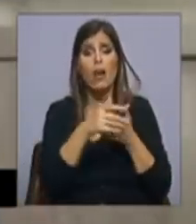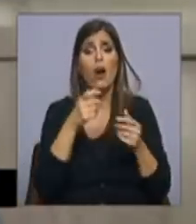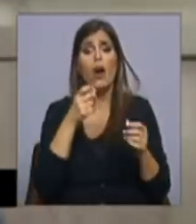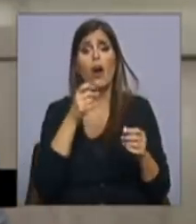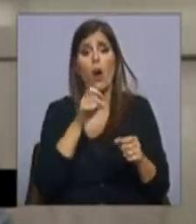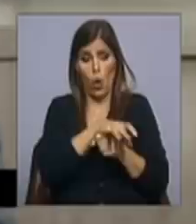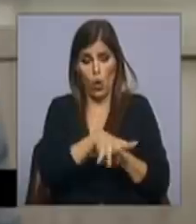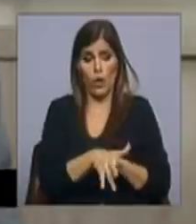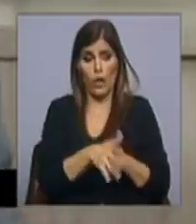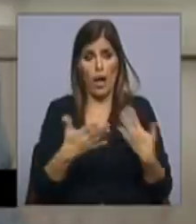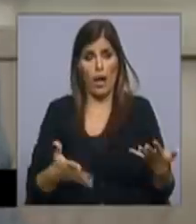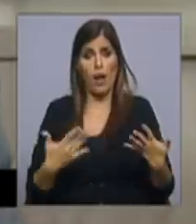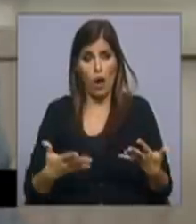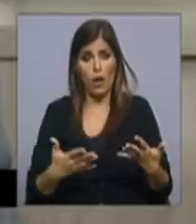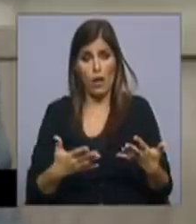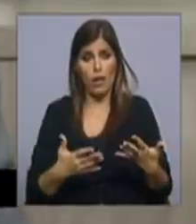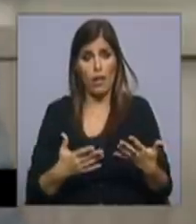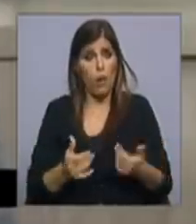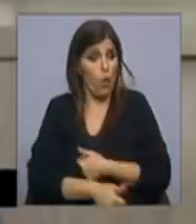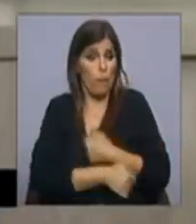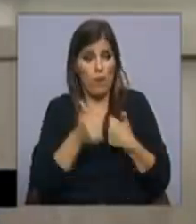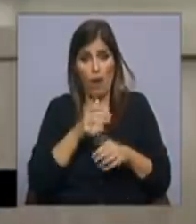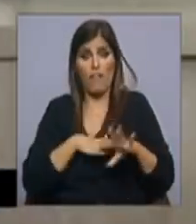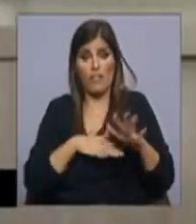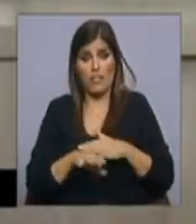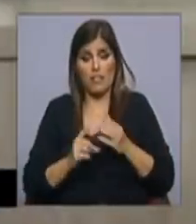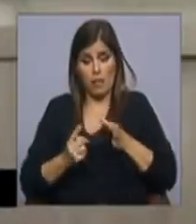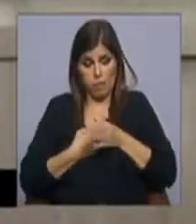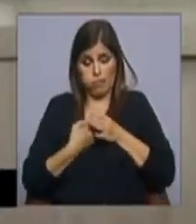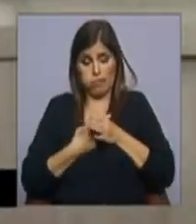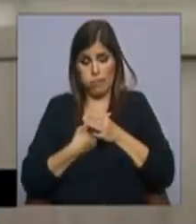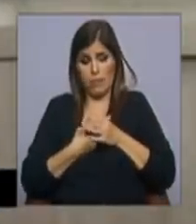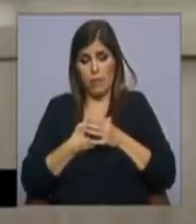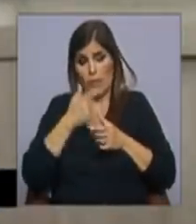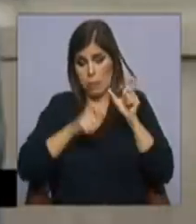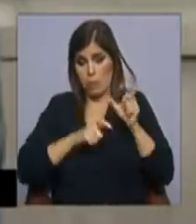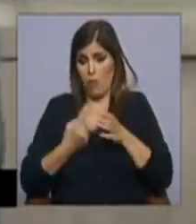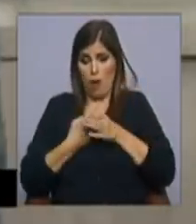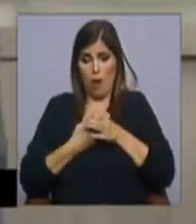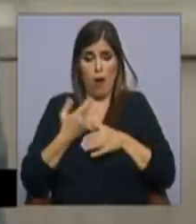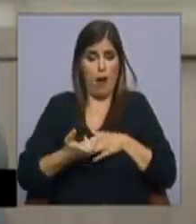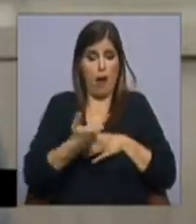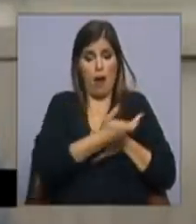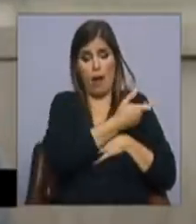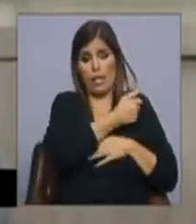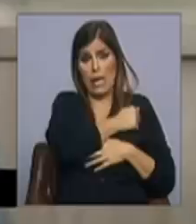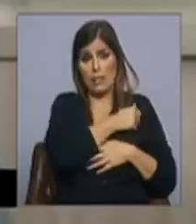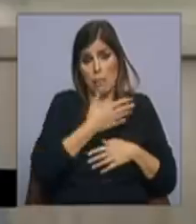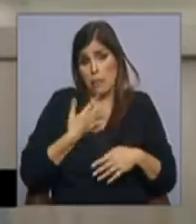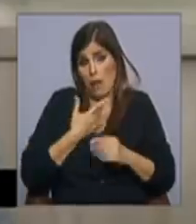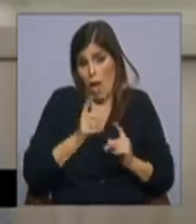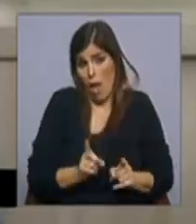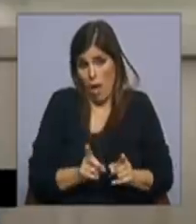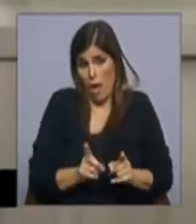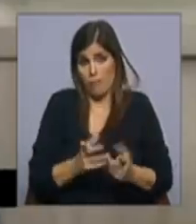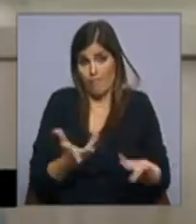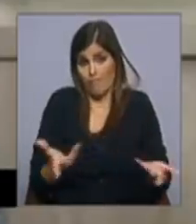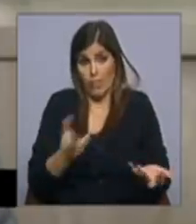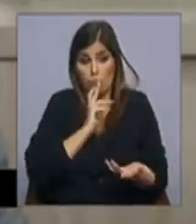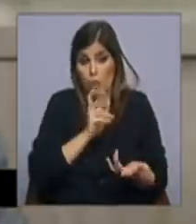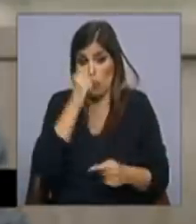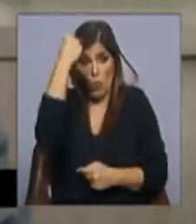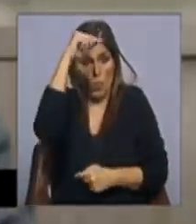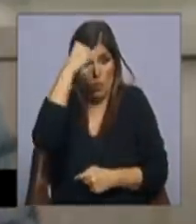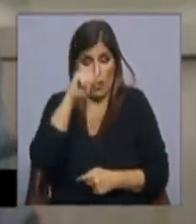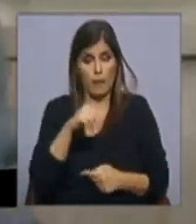eficaz é o isolamento. É confinar as pessoas em casa. Lamentavelmente, isso. E, obviamente, que é importante a